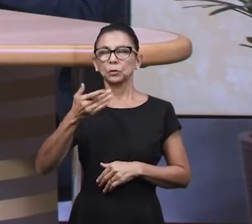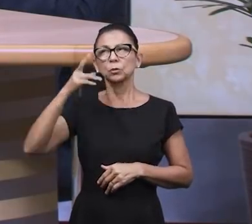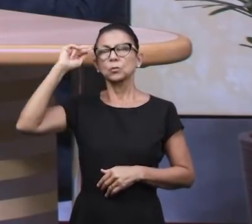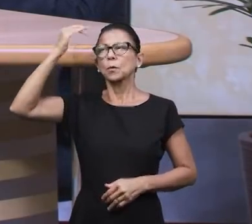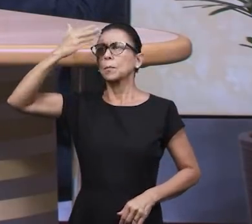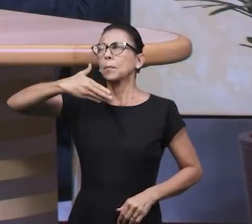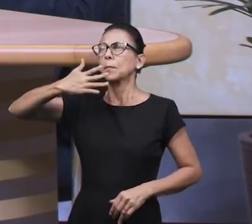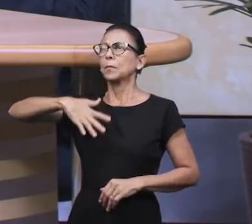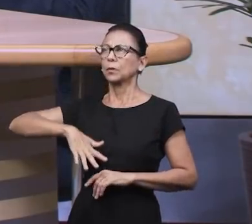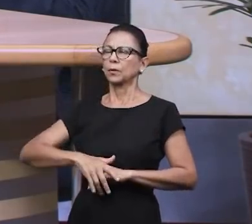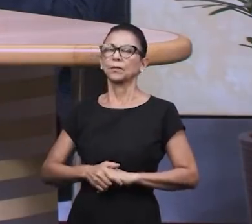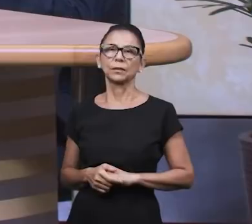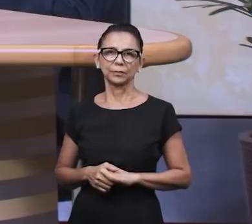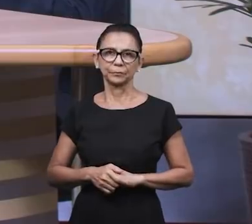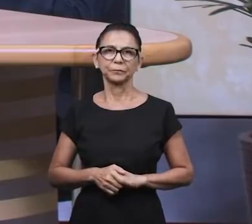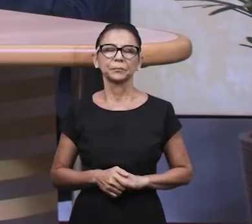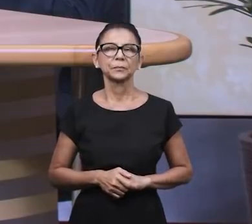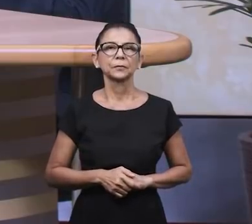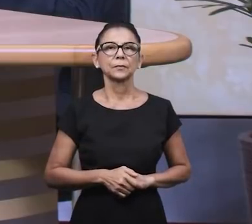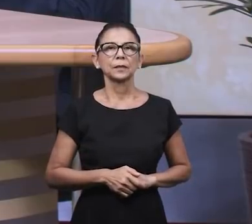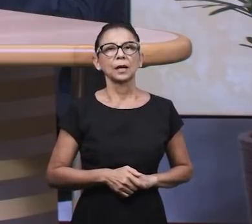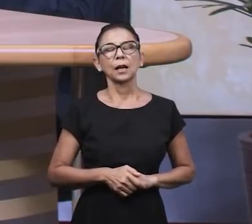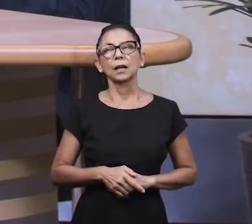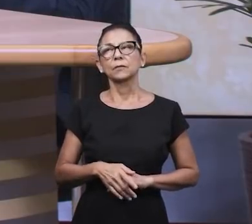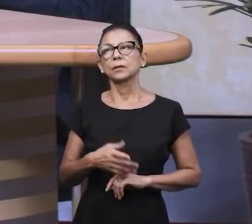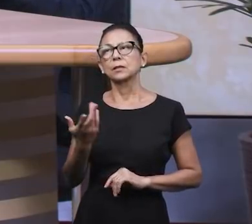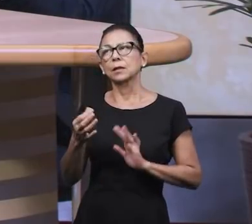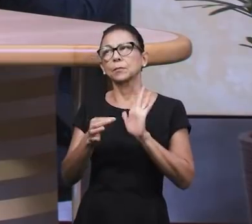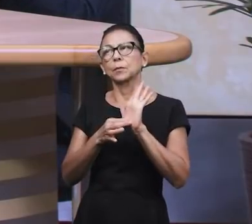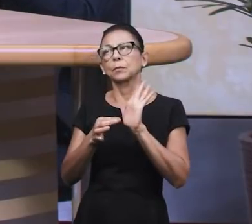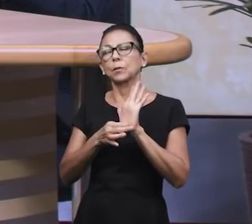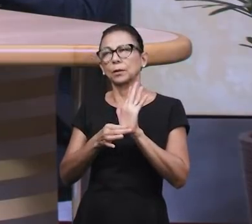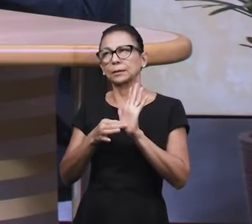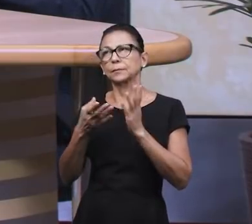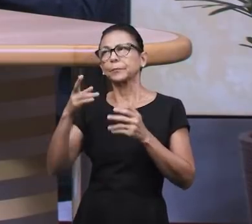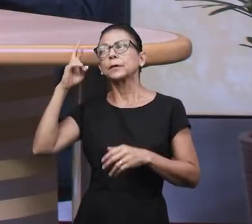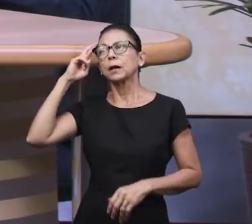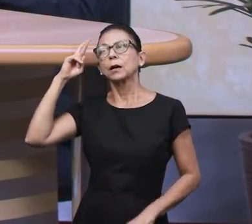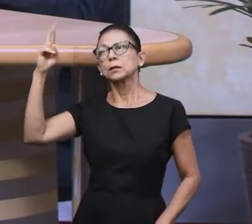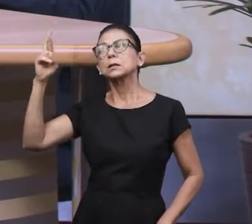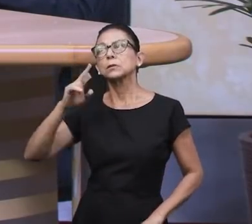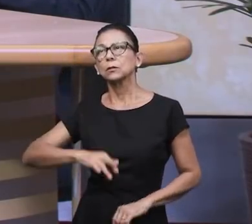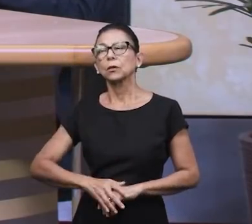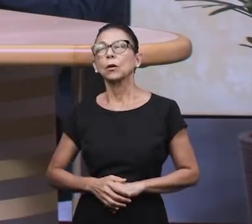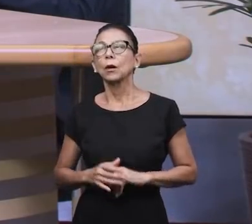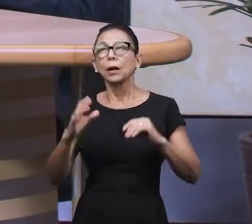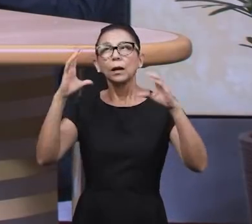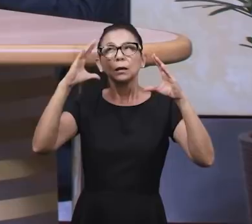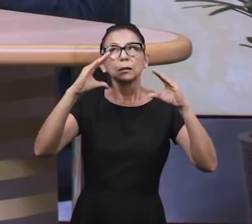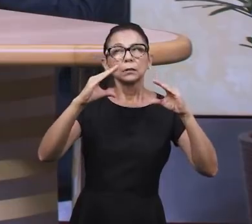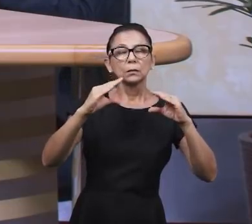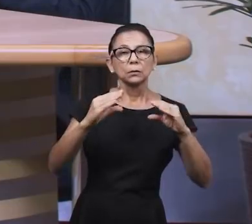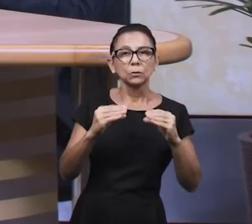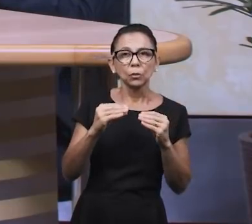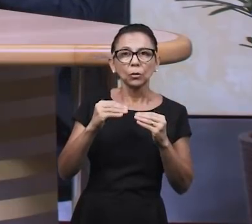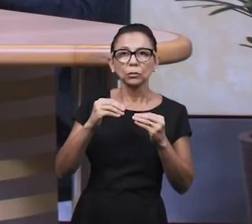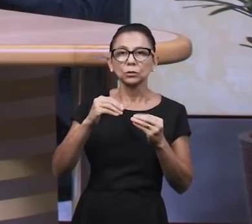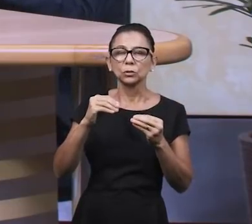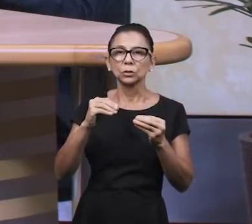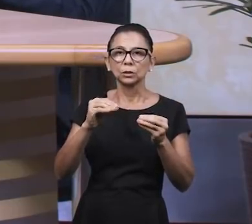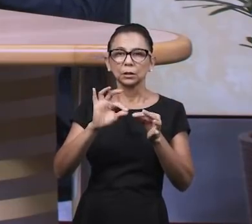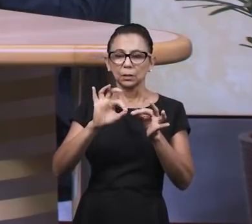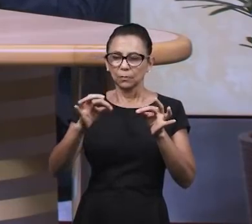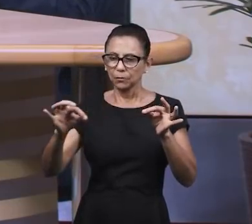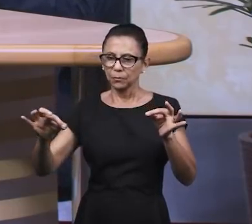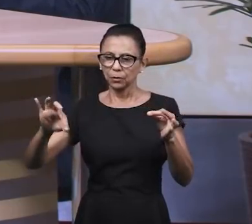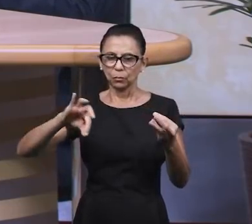do velo de lã na eira, né? Quando ele fez a proposta a Deus, que durante aquela noite, aquele